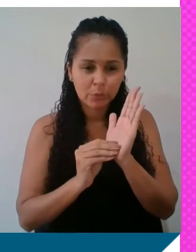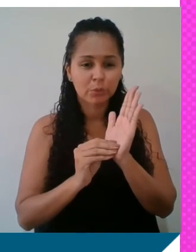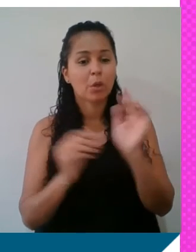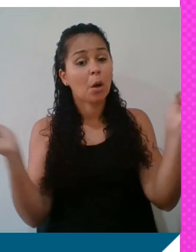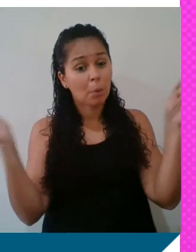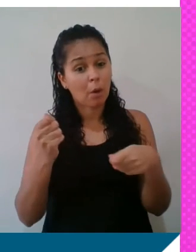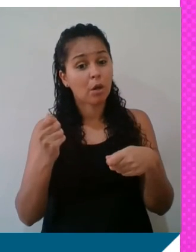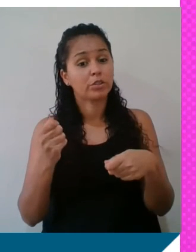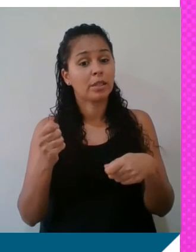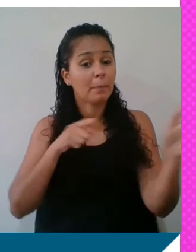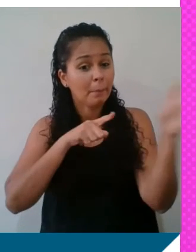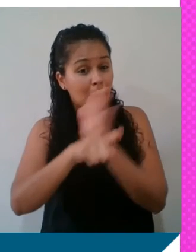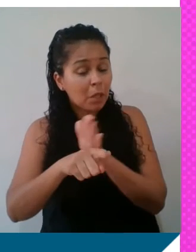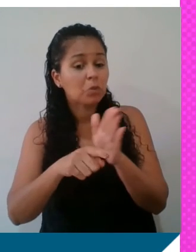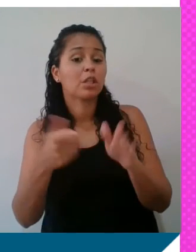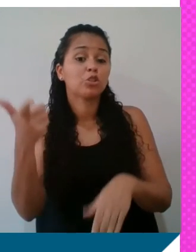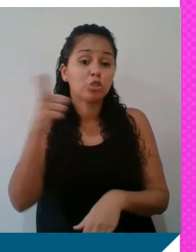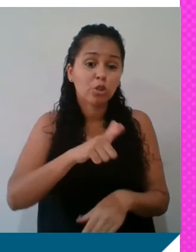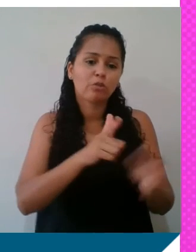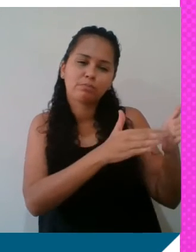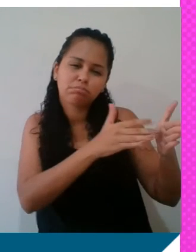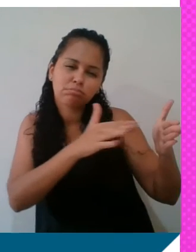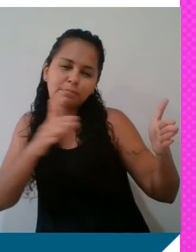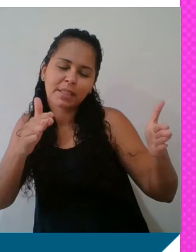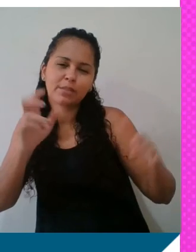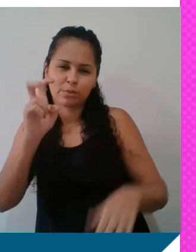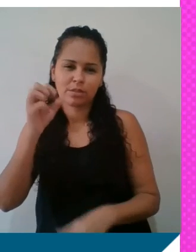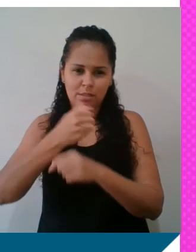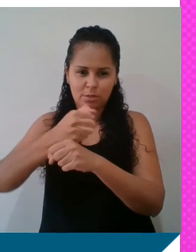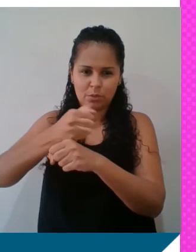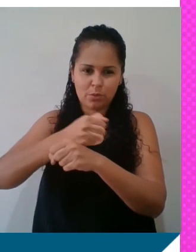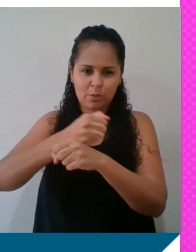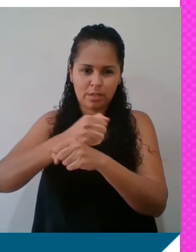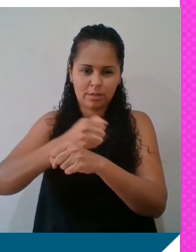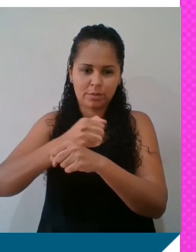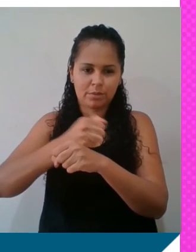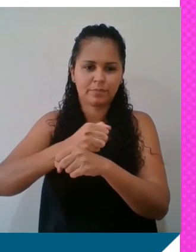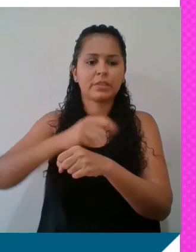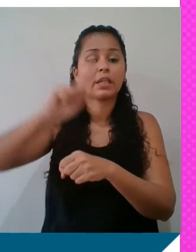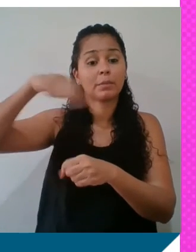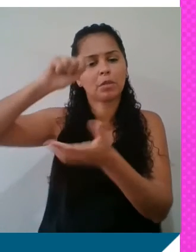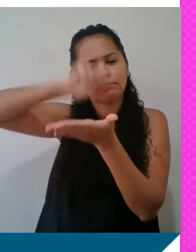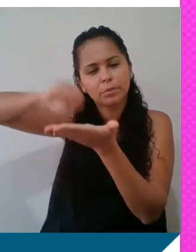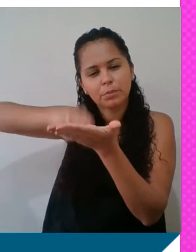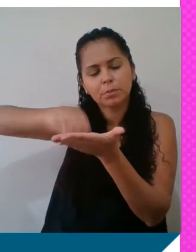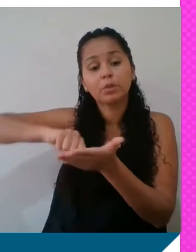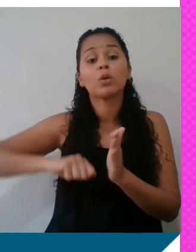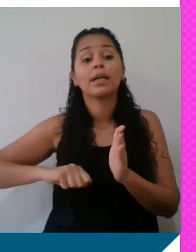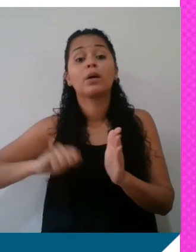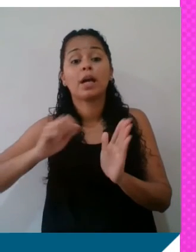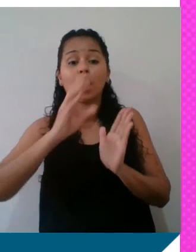que tendem a aparecer, né, dentro daquele período ali de 5 anos. Então, você vai pegar depois, anotar os conteúdos